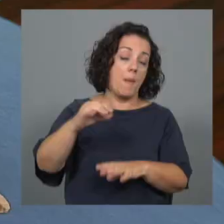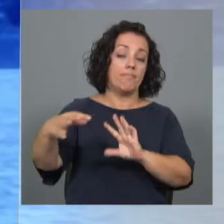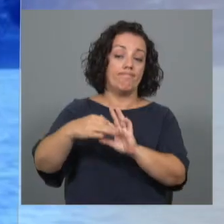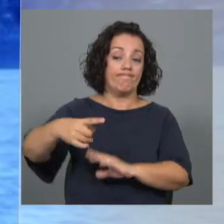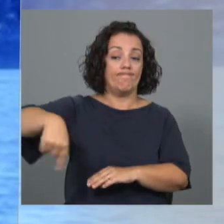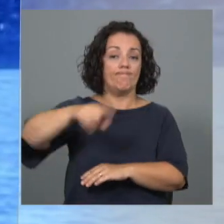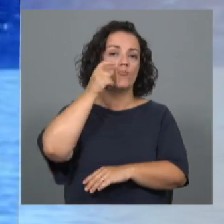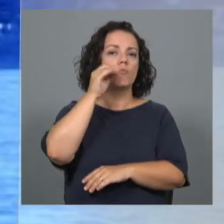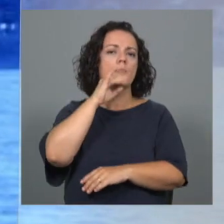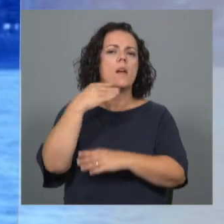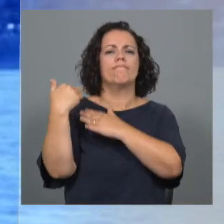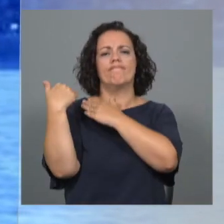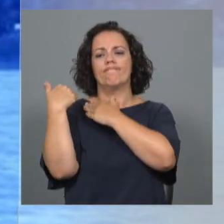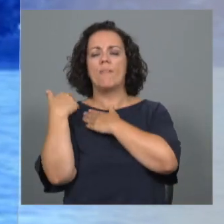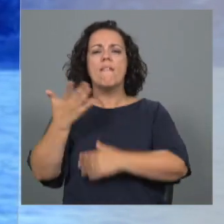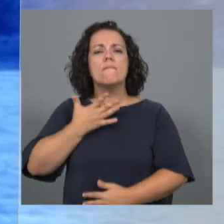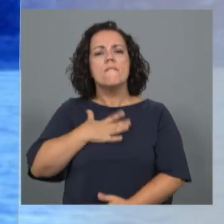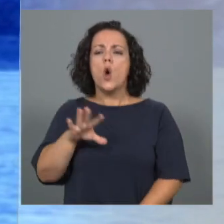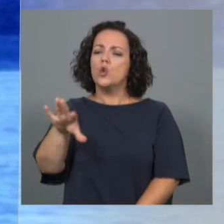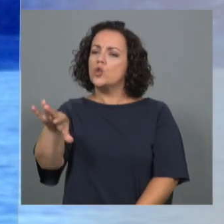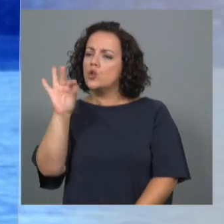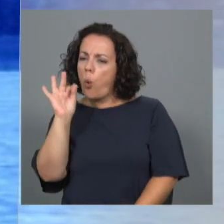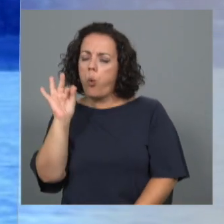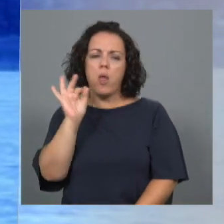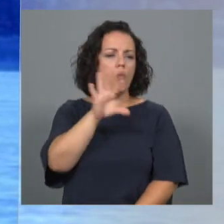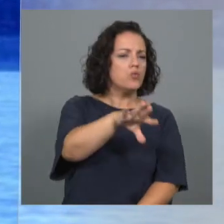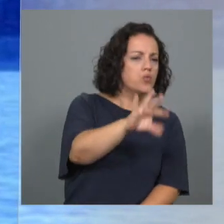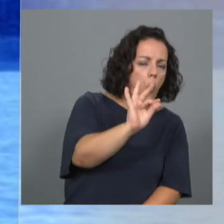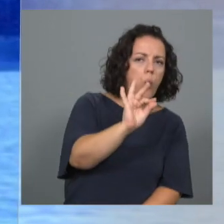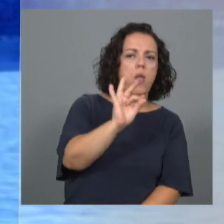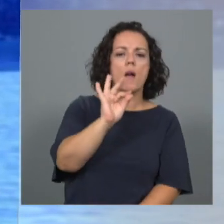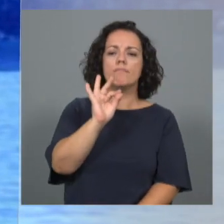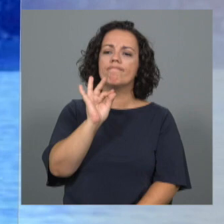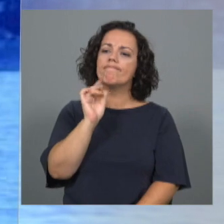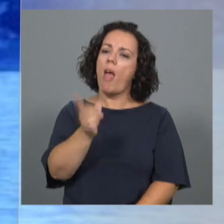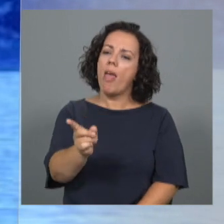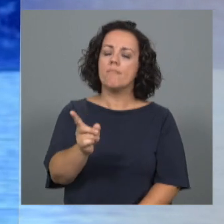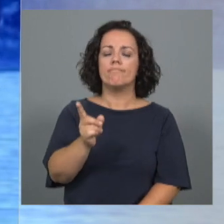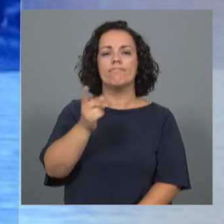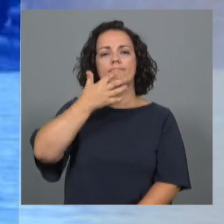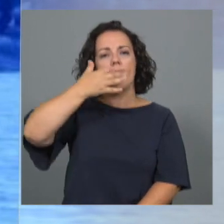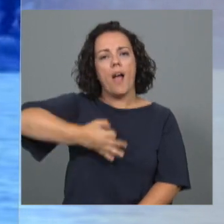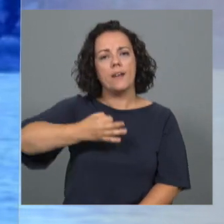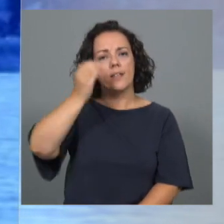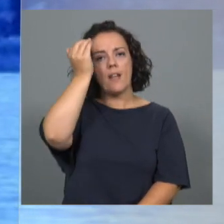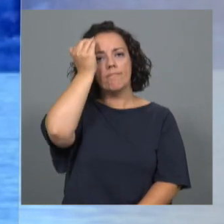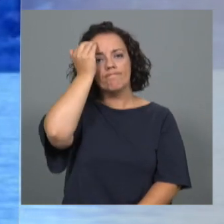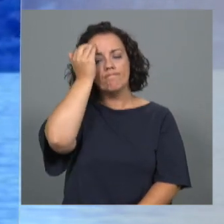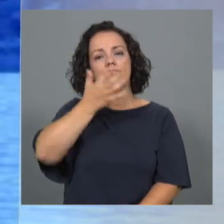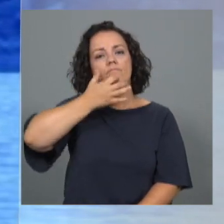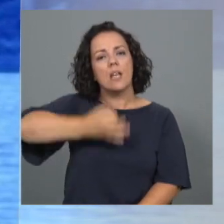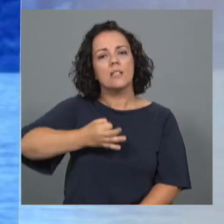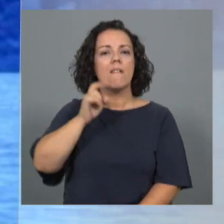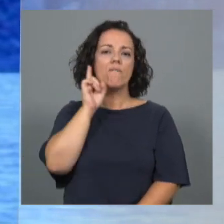que gostariam de fazer escolhas e assumir essas escolhas de acordo com as suas também linhas de valores e